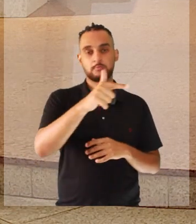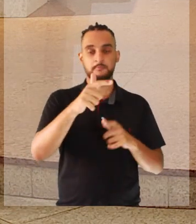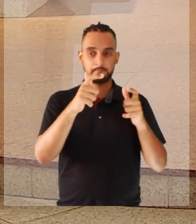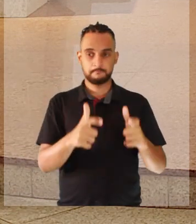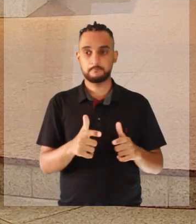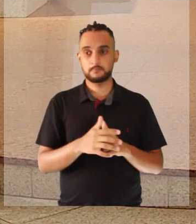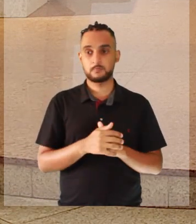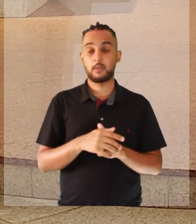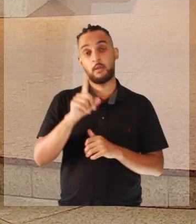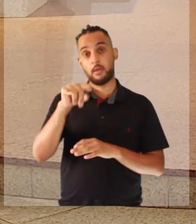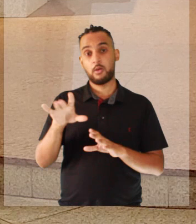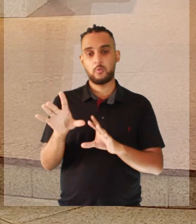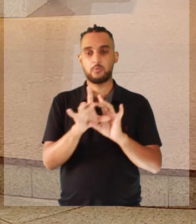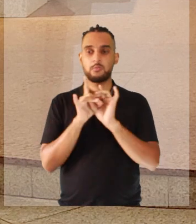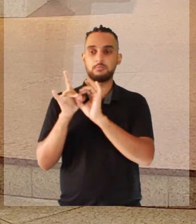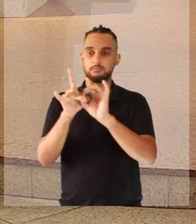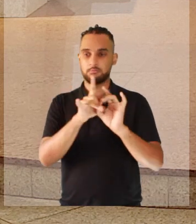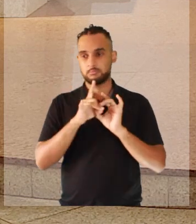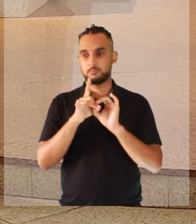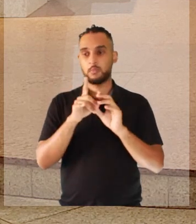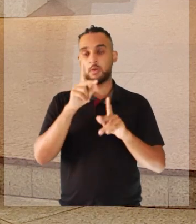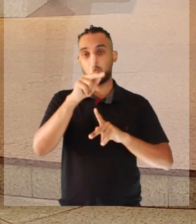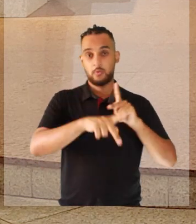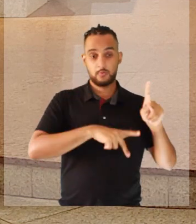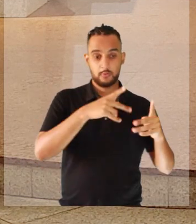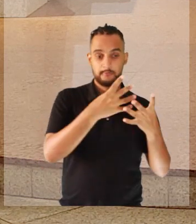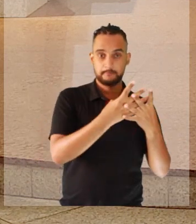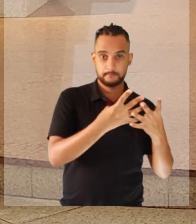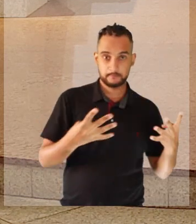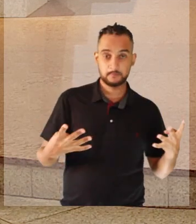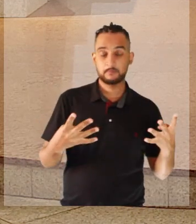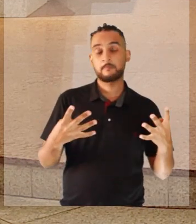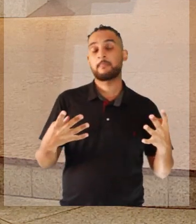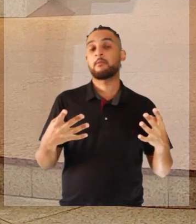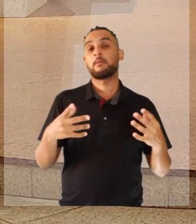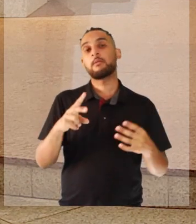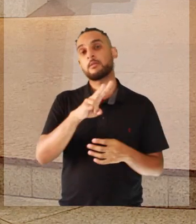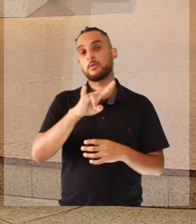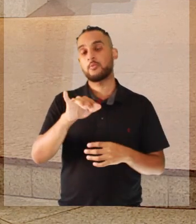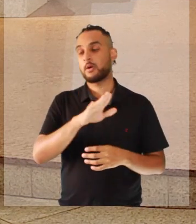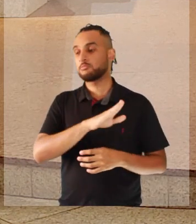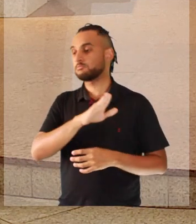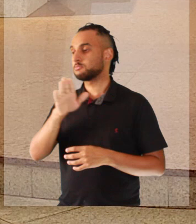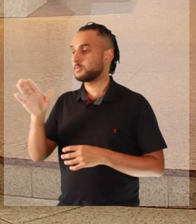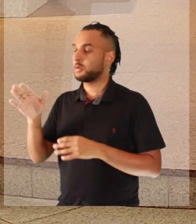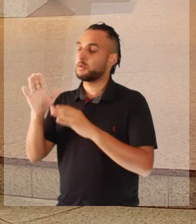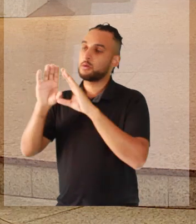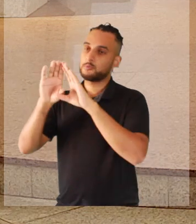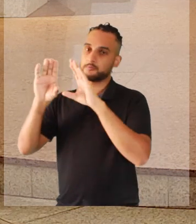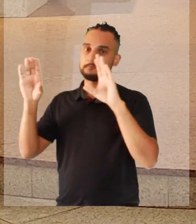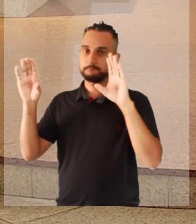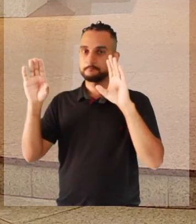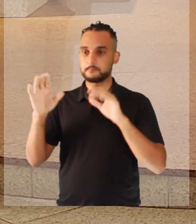igreja. Faz parte de um único conjunto, o povo celebrante que caminha